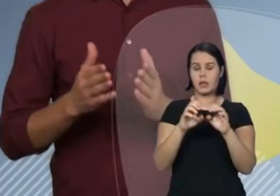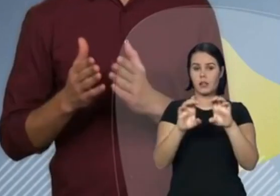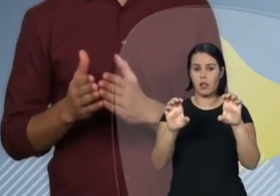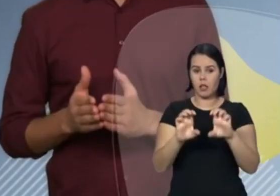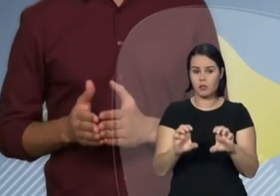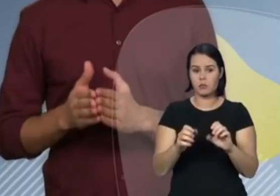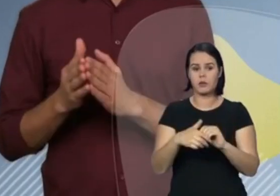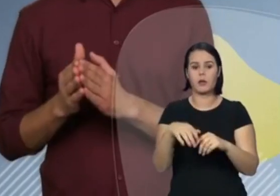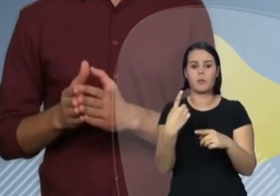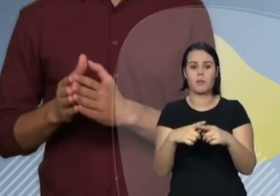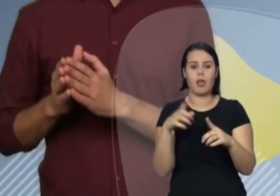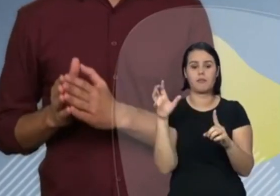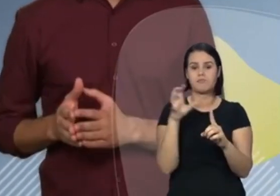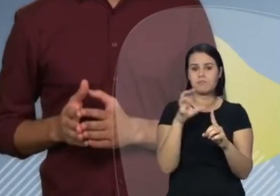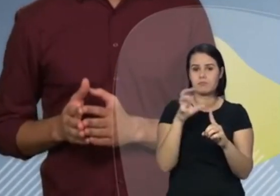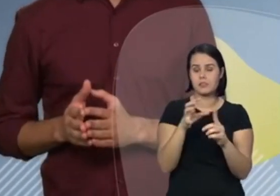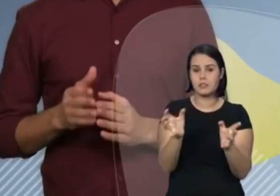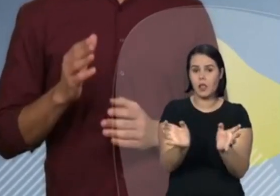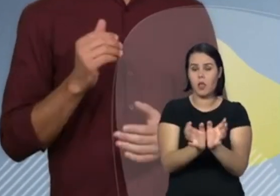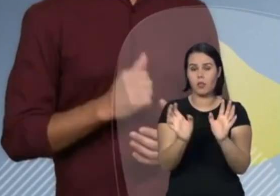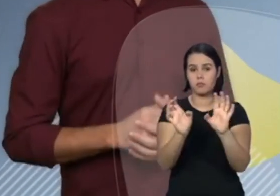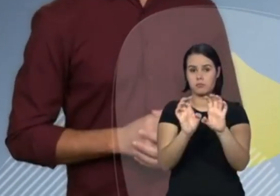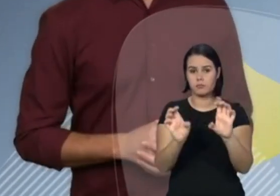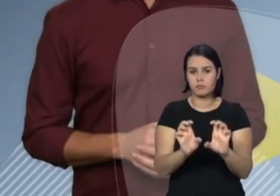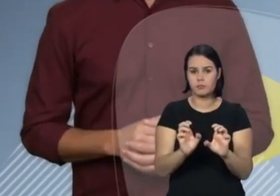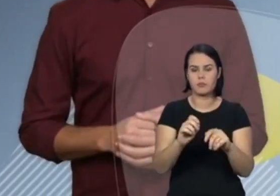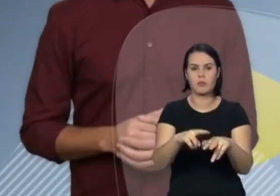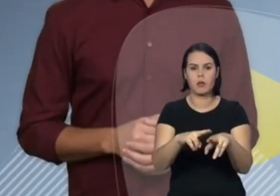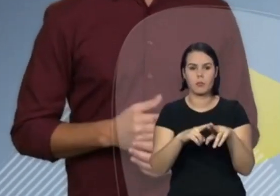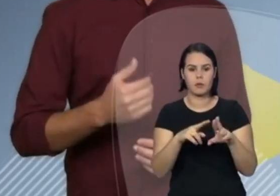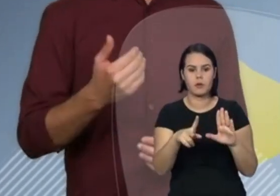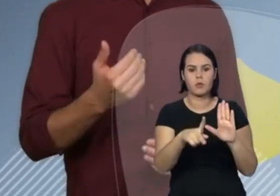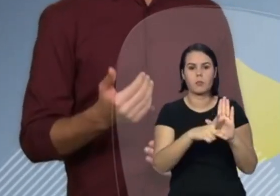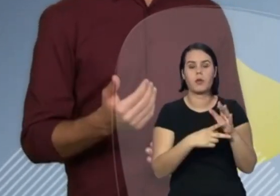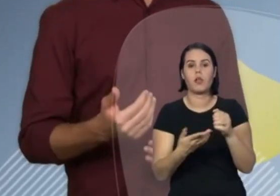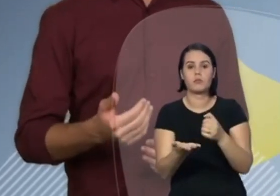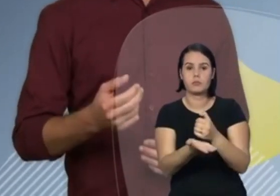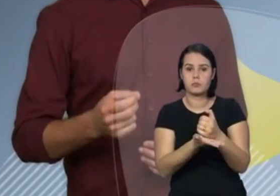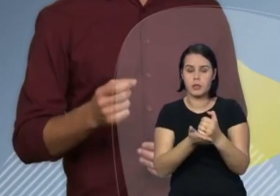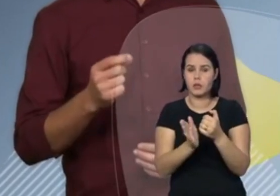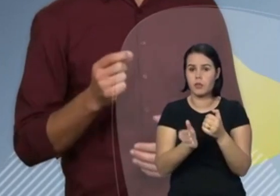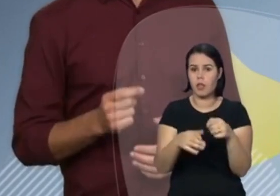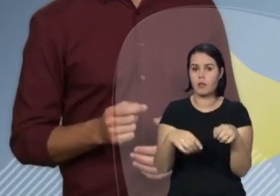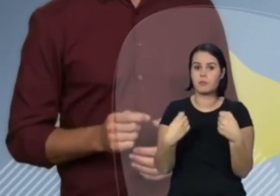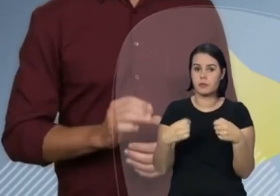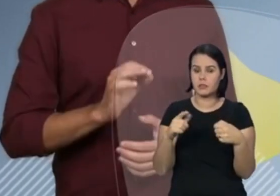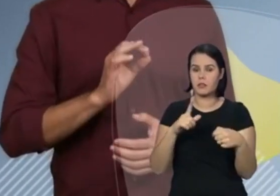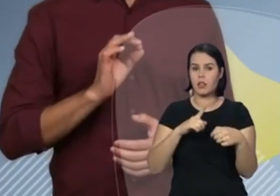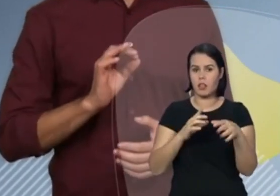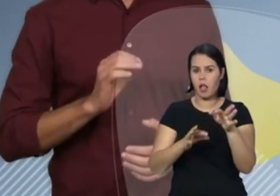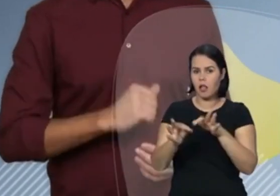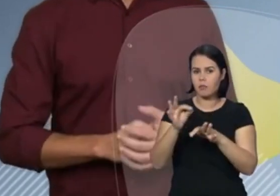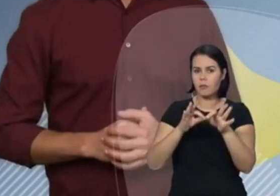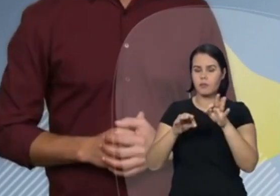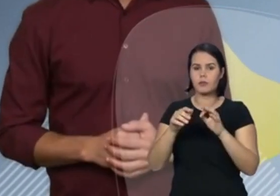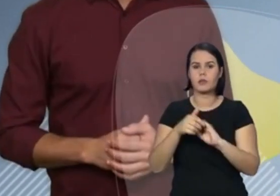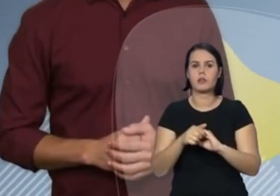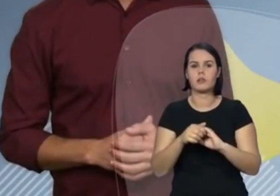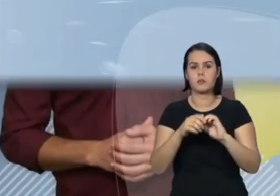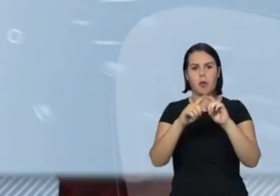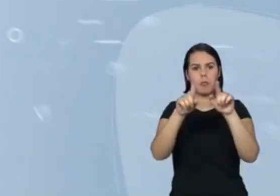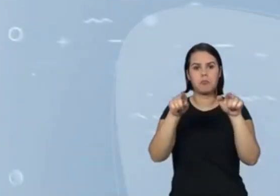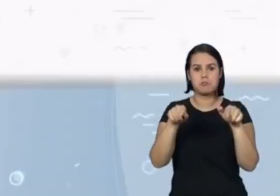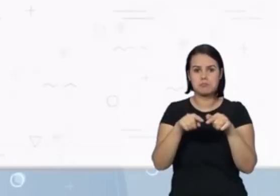de dimensionamento do conjunto estrutural. Por isso, o projeto básico já deve contar com as definições geométricas de todos os